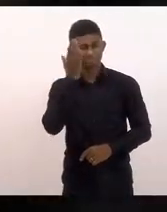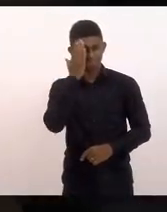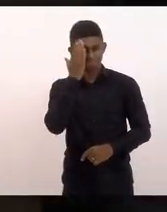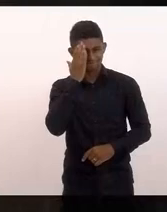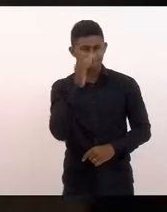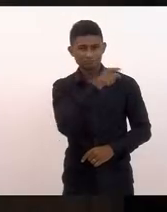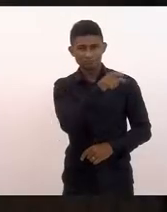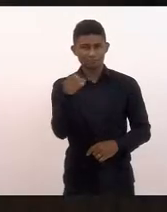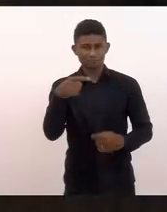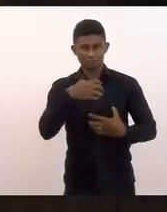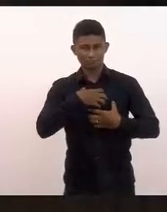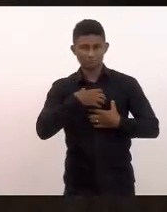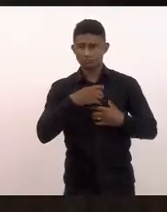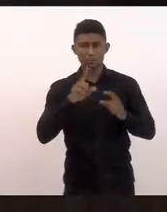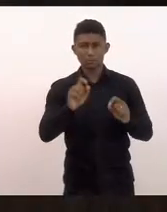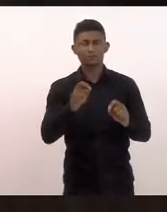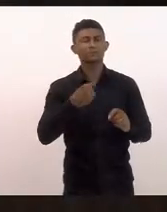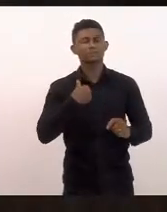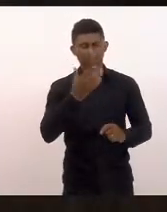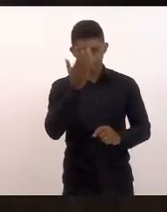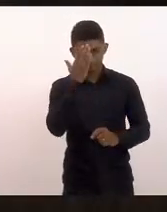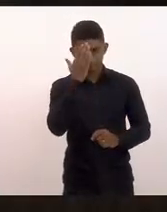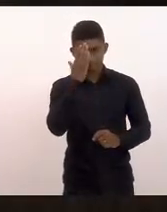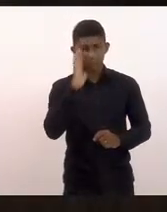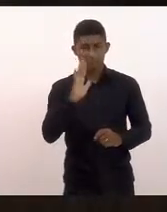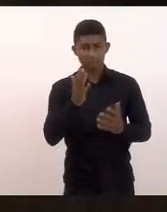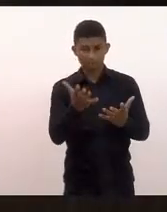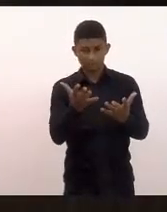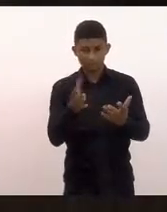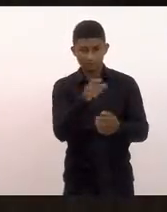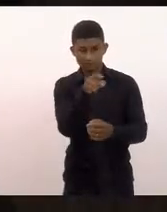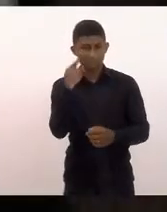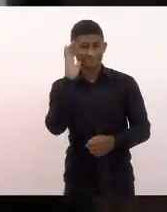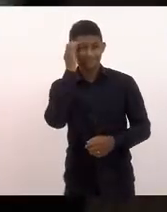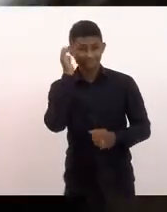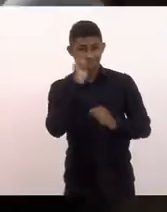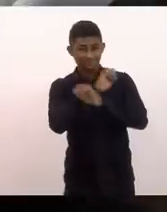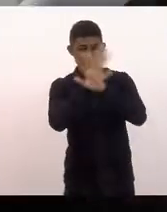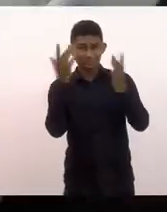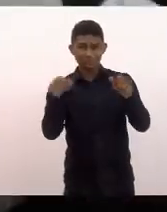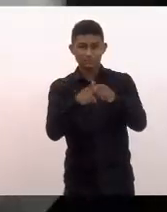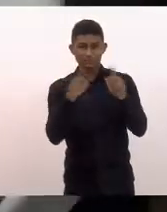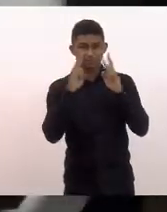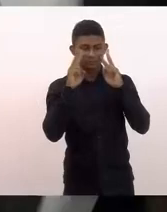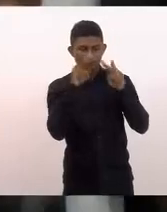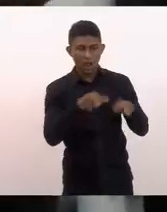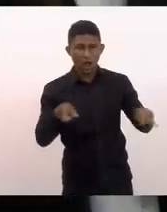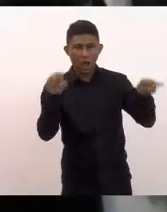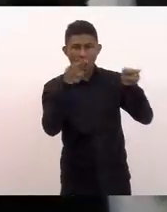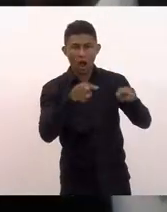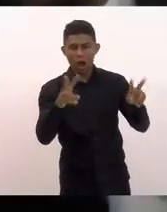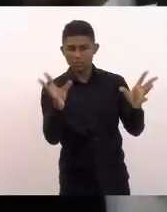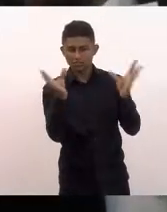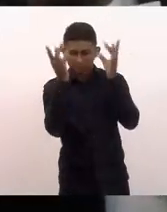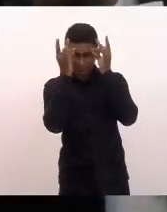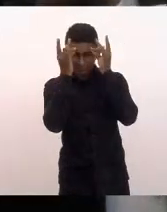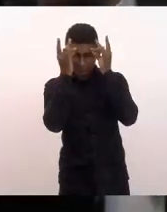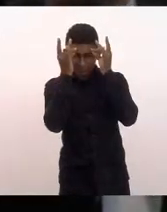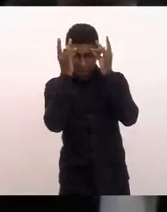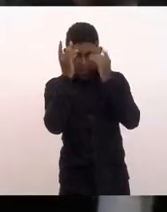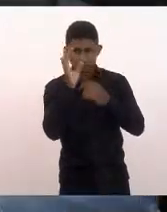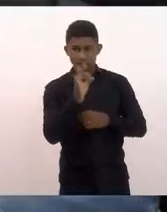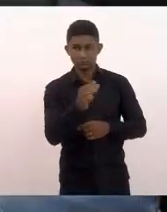estão sentindo. Mas eu quero que vocês entendam e vejam isso aqui e guardem. Só isso,